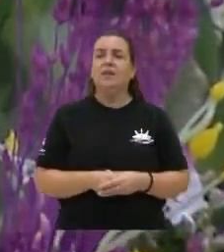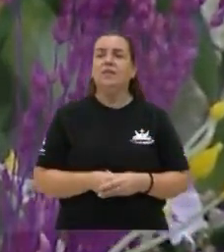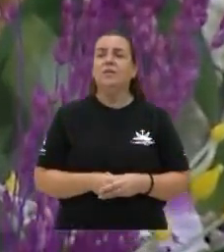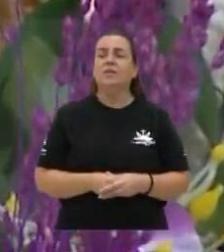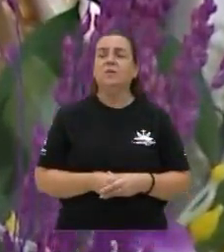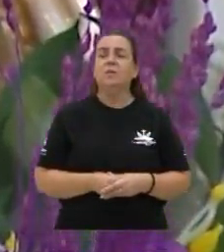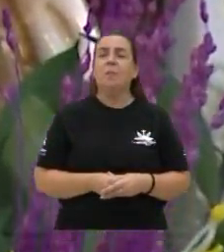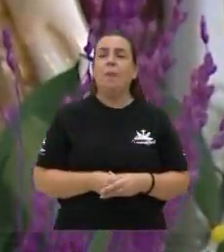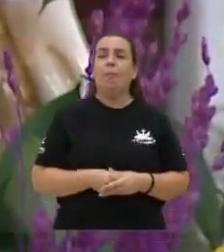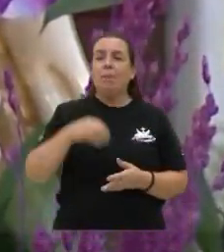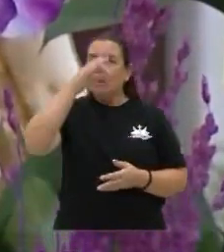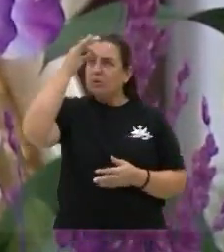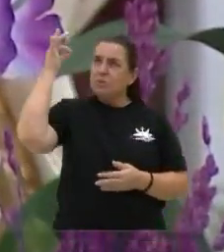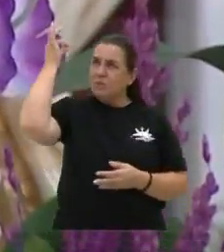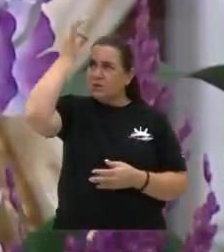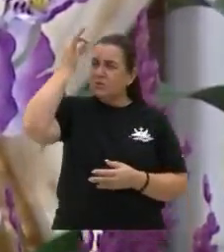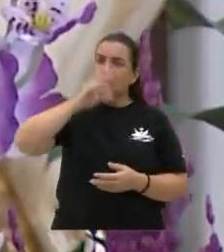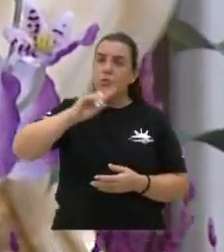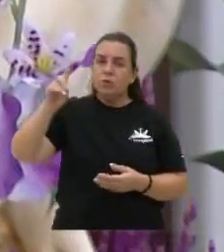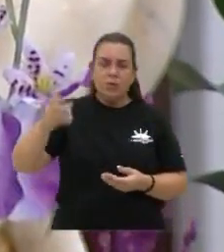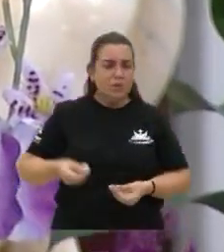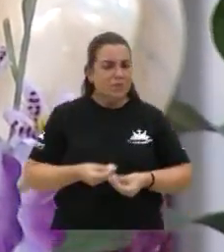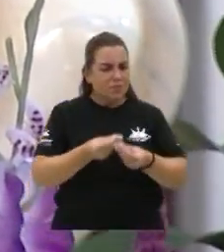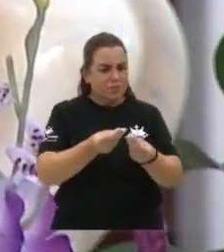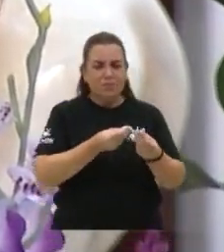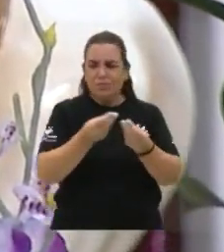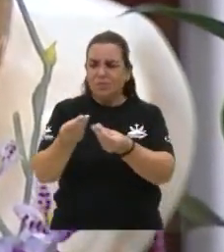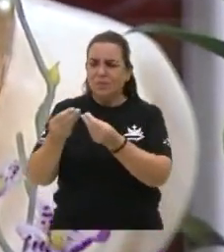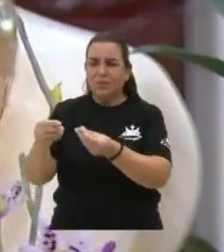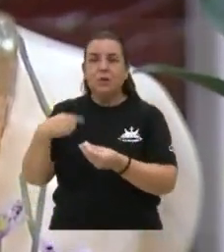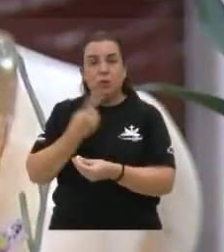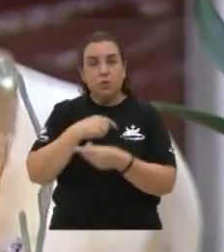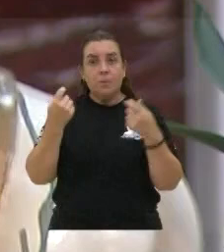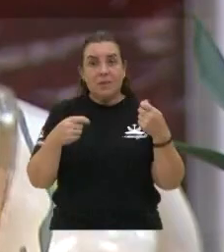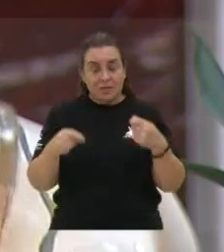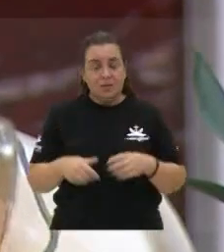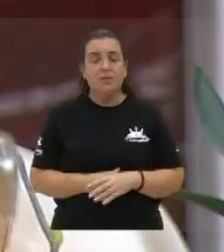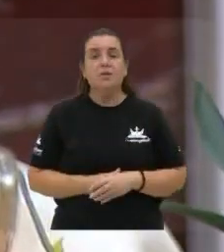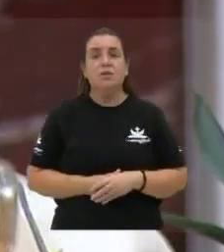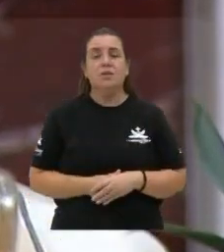esse Espírito Santo de Deus, que nós estamos tão necessitados.